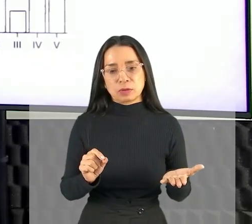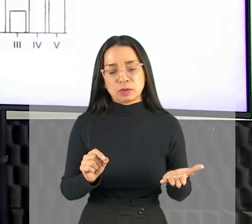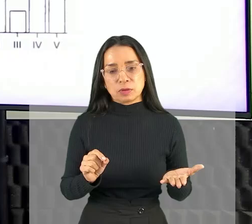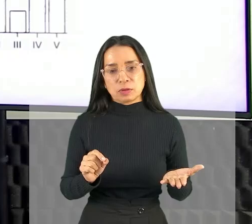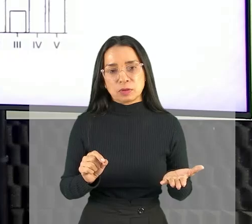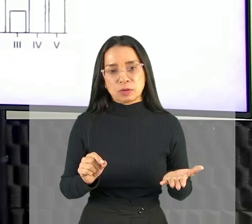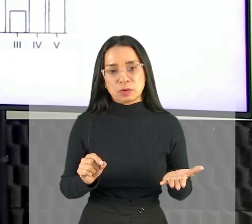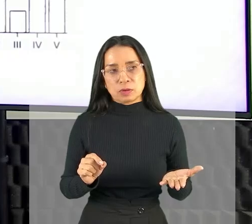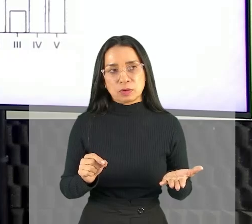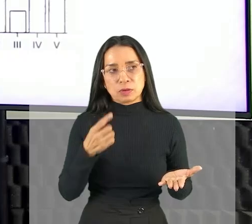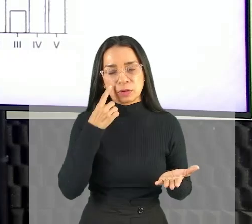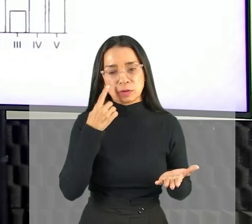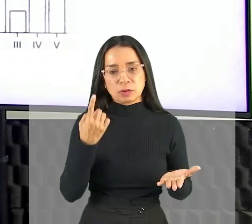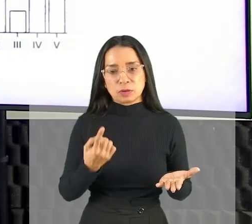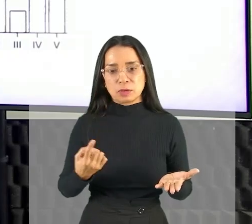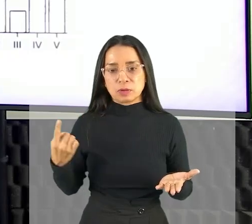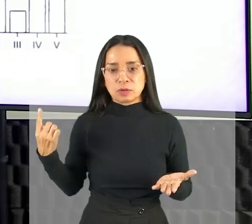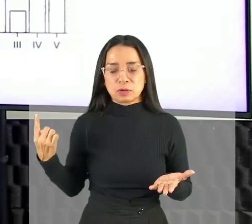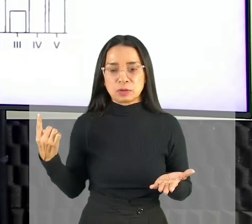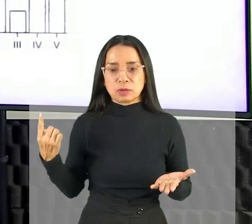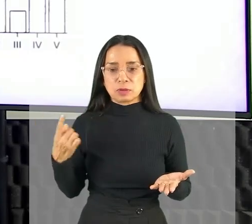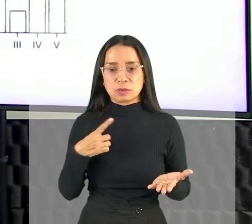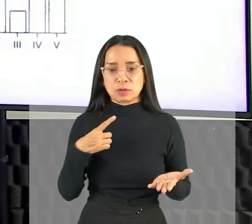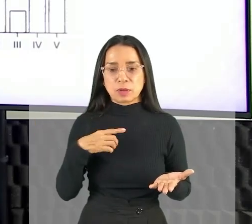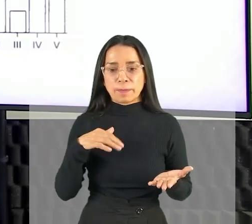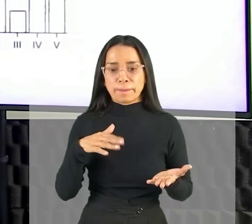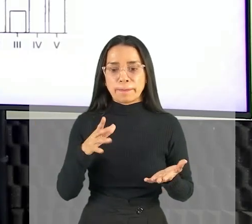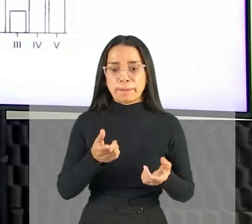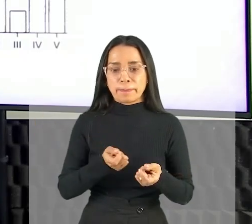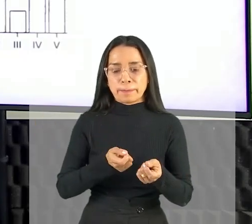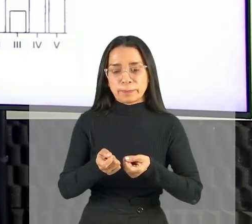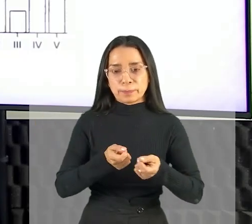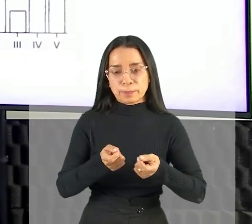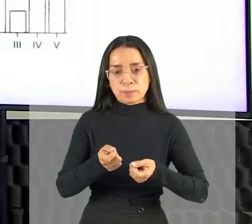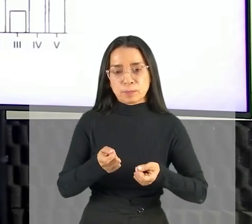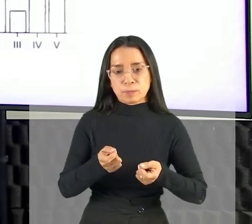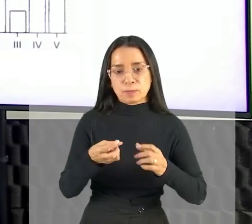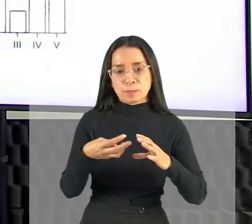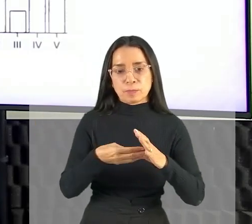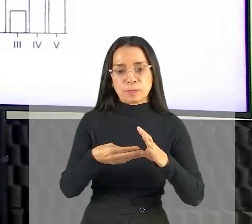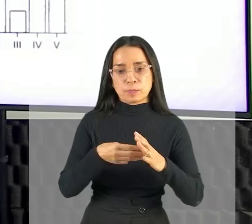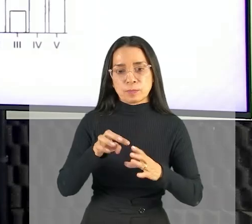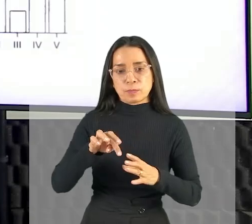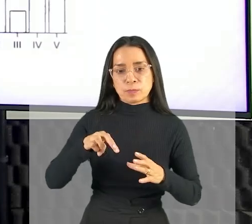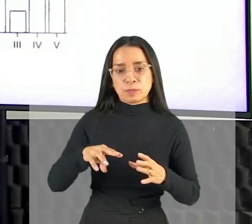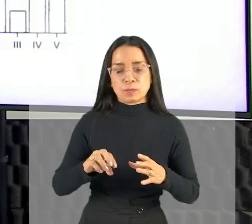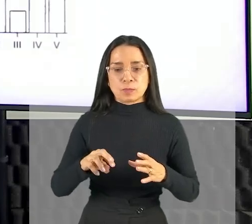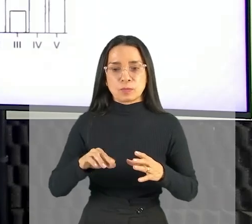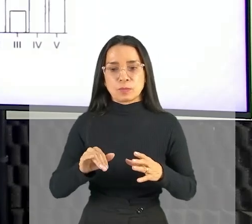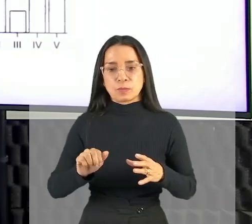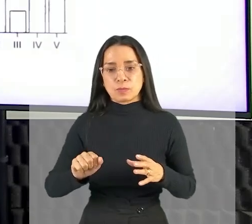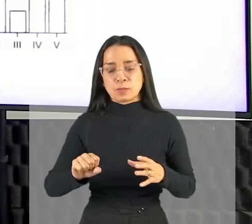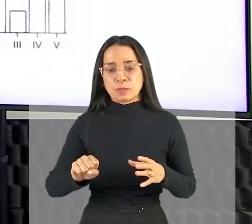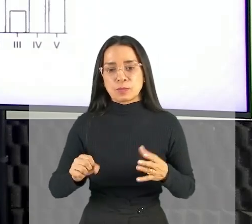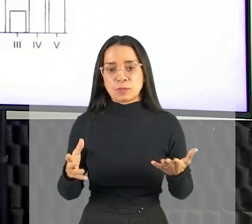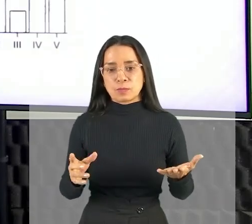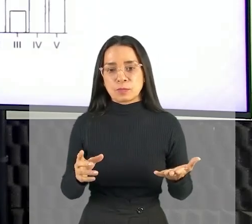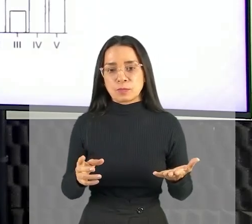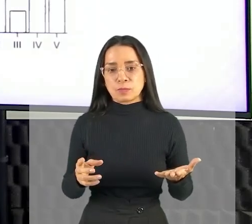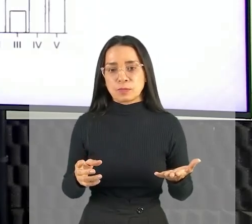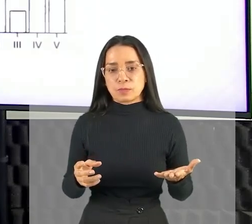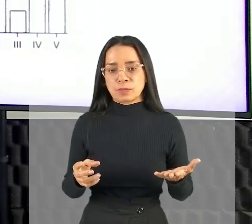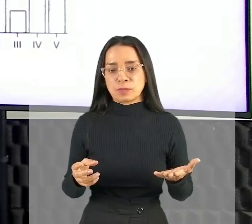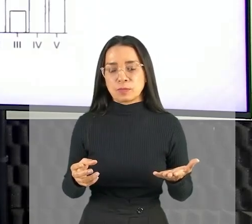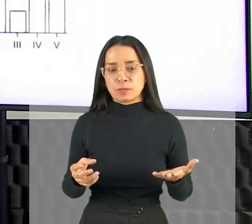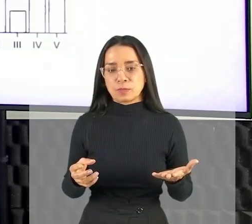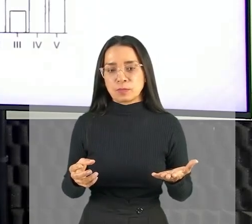eh você vê que ele tá né ele foi o que mais controlou as células tumorais na verdade né Mas vamos olhar lá pras células normais Qual